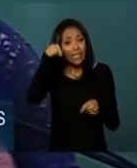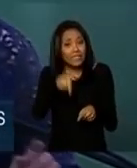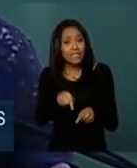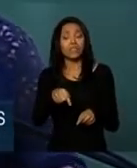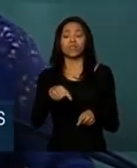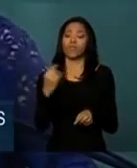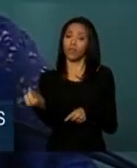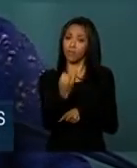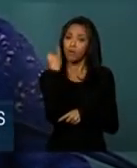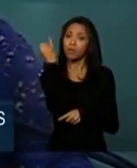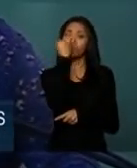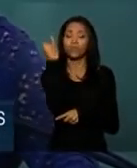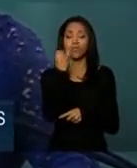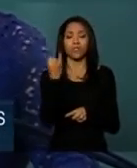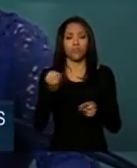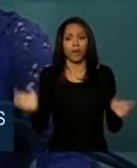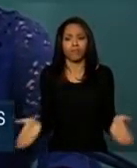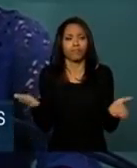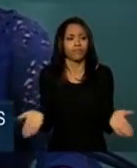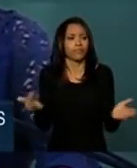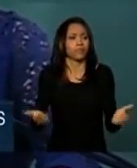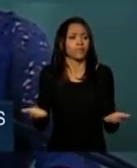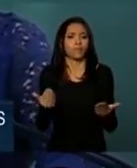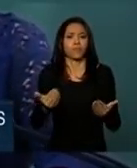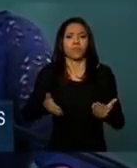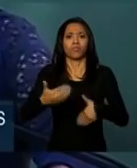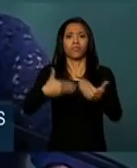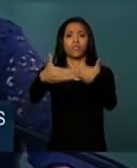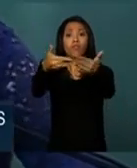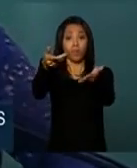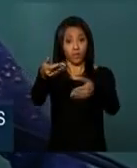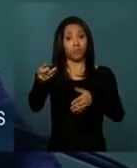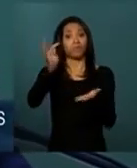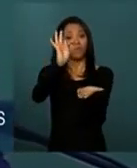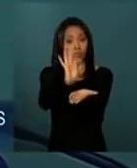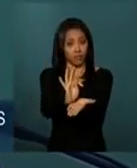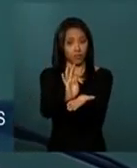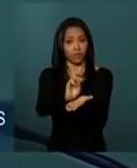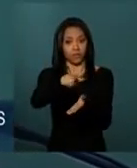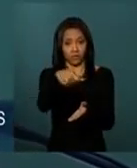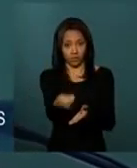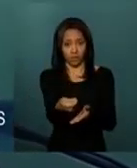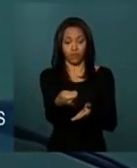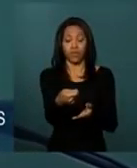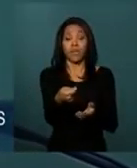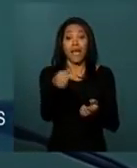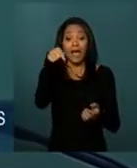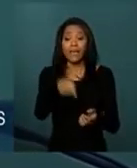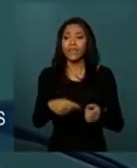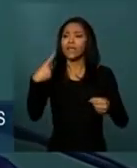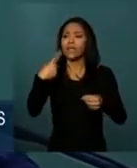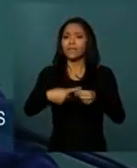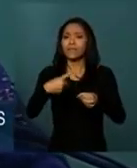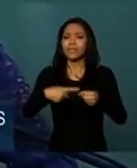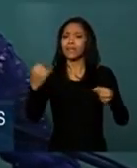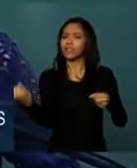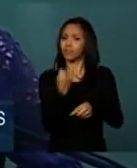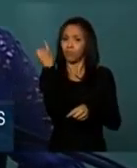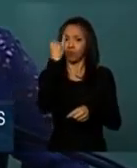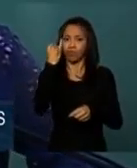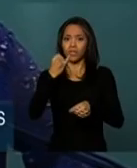para o desenvolvimento aqui de Teresina. Teresina é uma importante cidade dessa